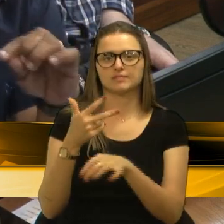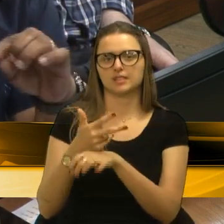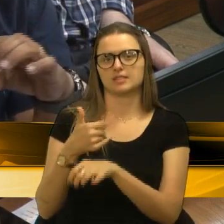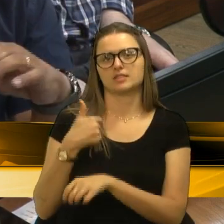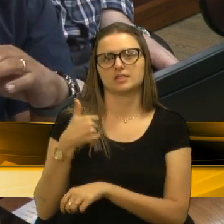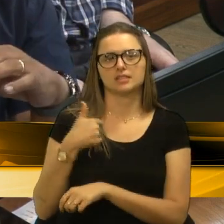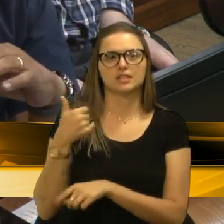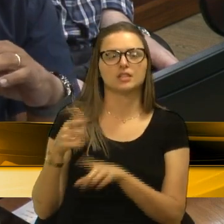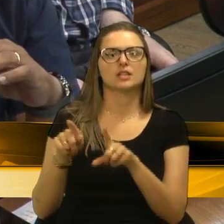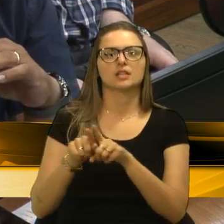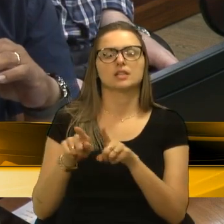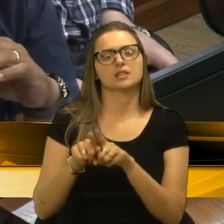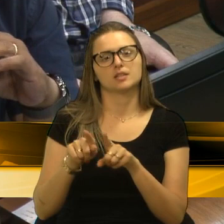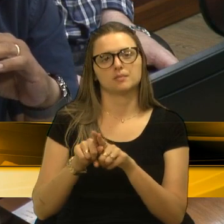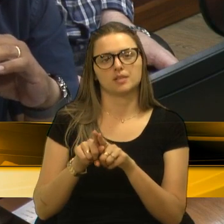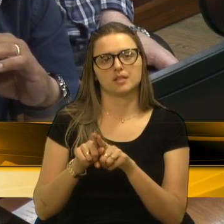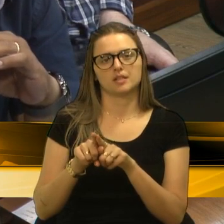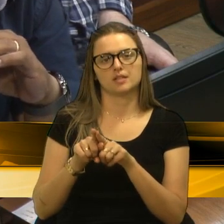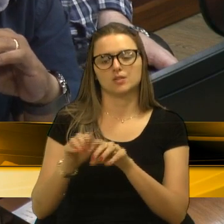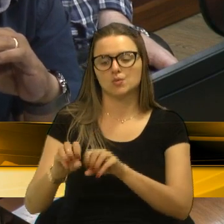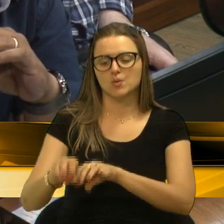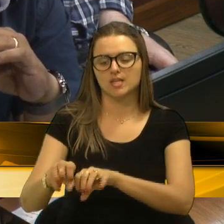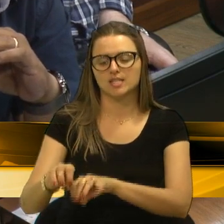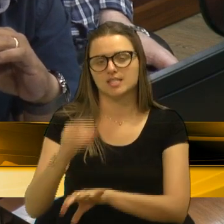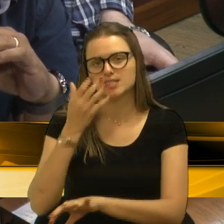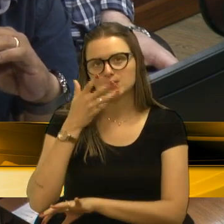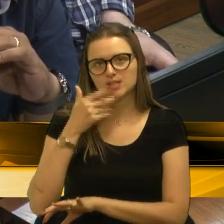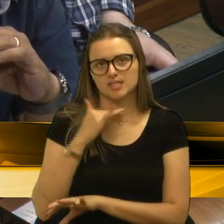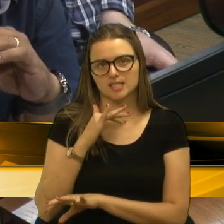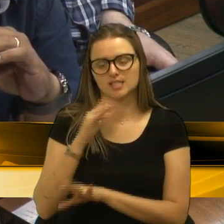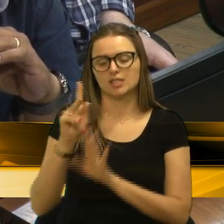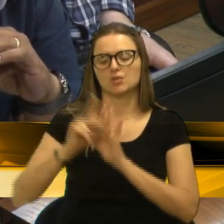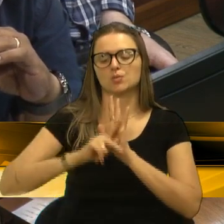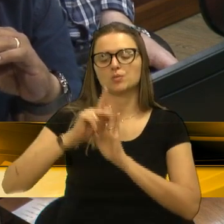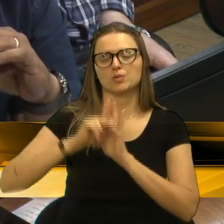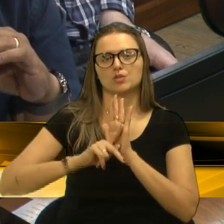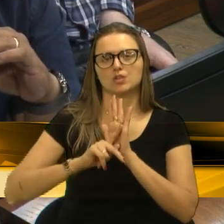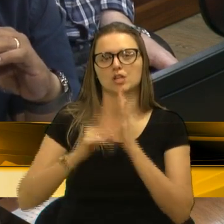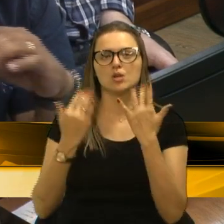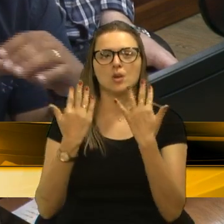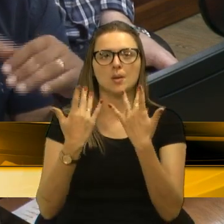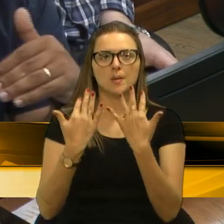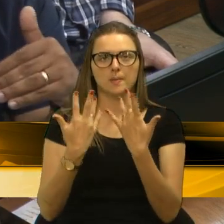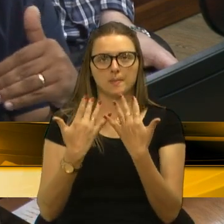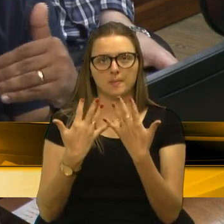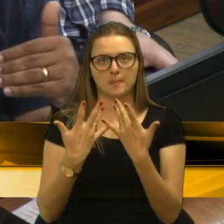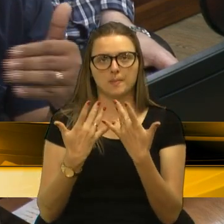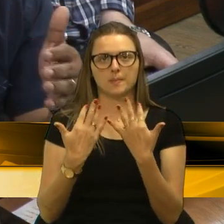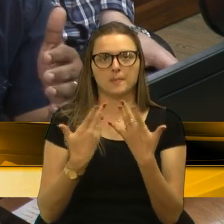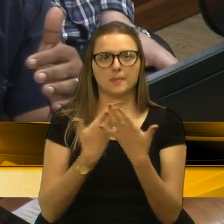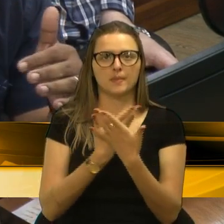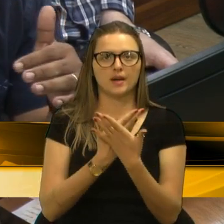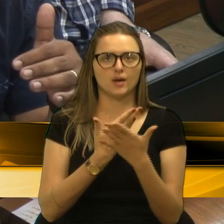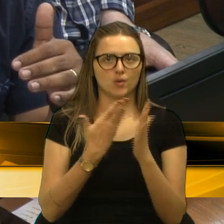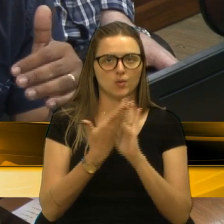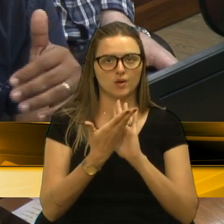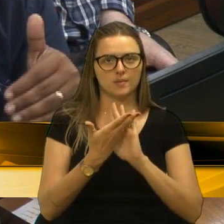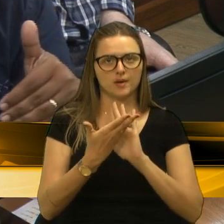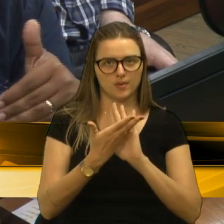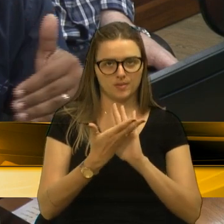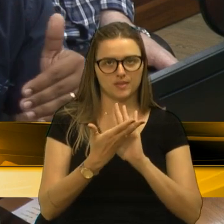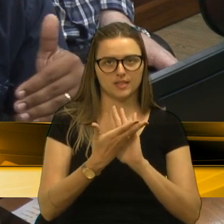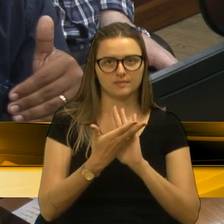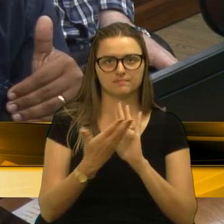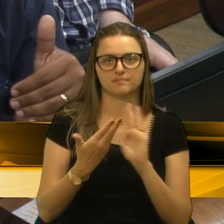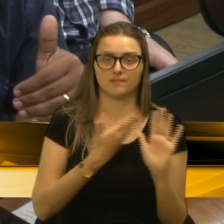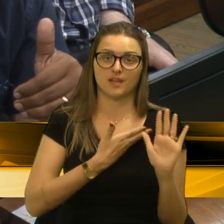e da educação infantil através do Mão Amiga. Não é que o município não consegue, por conta